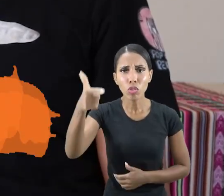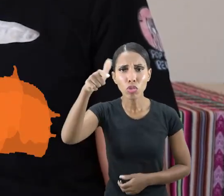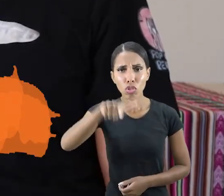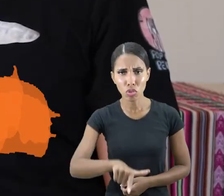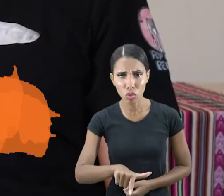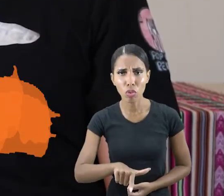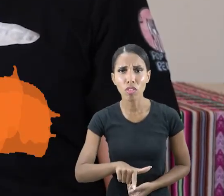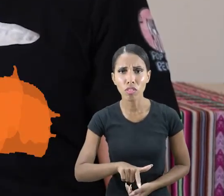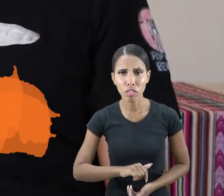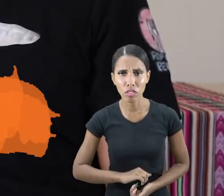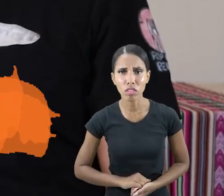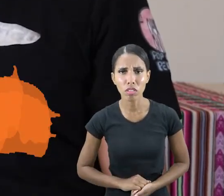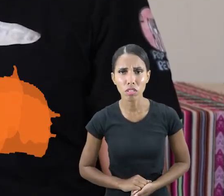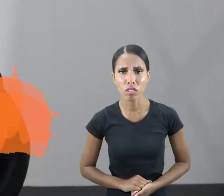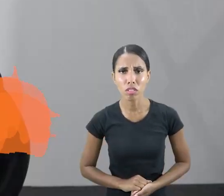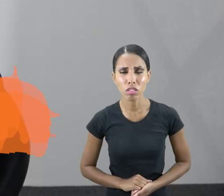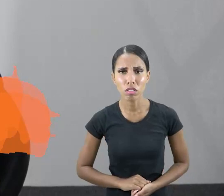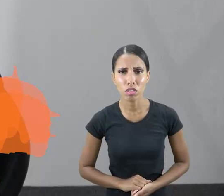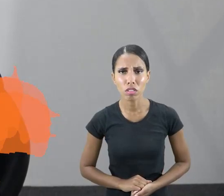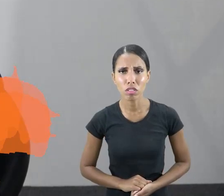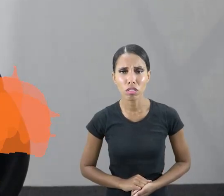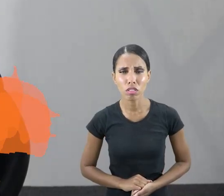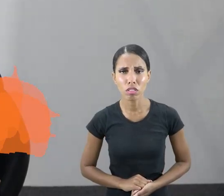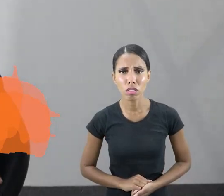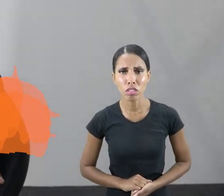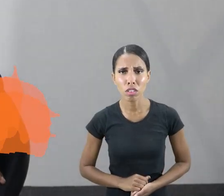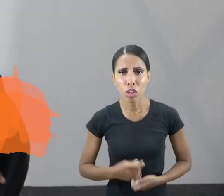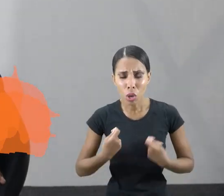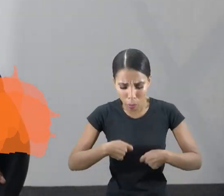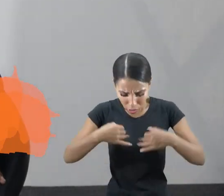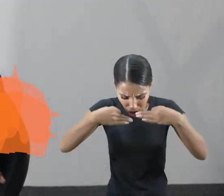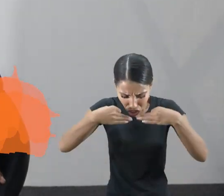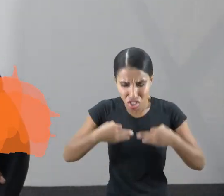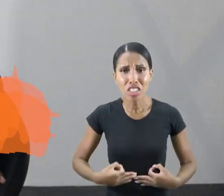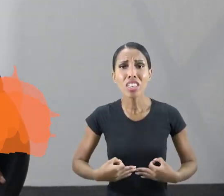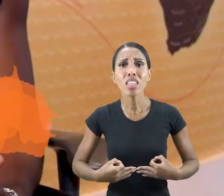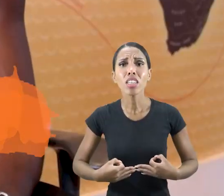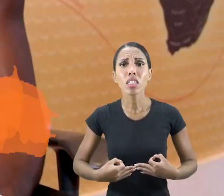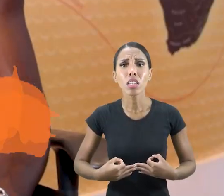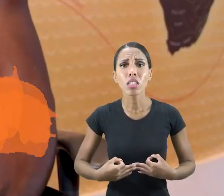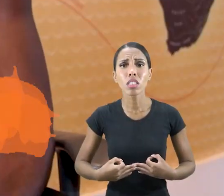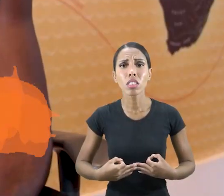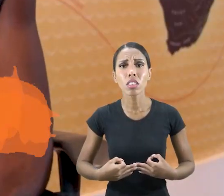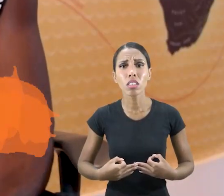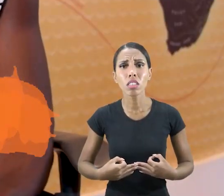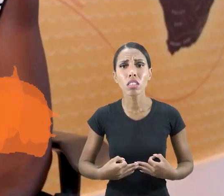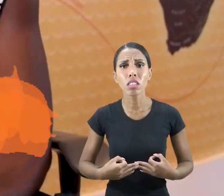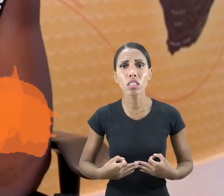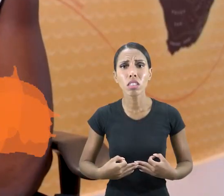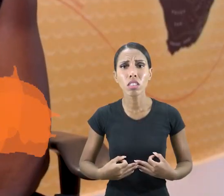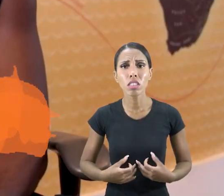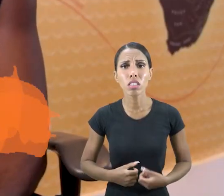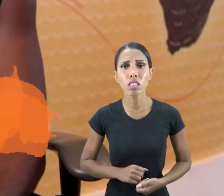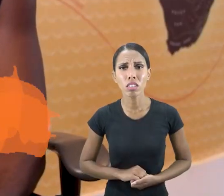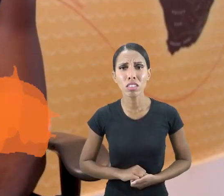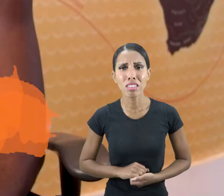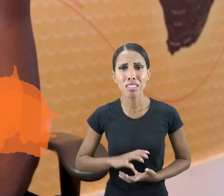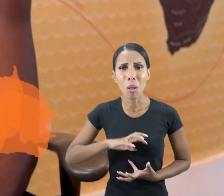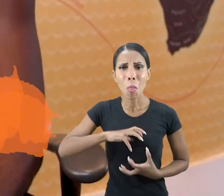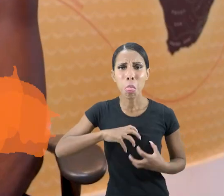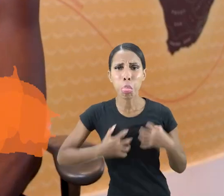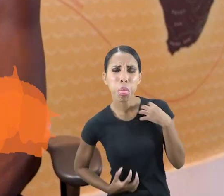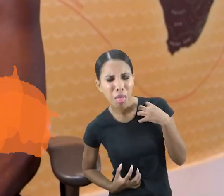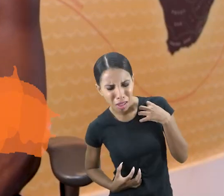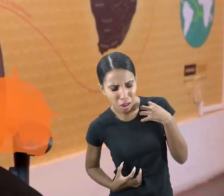comigo com as minhas experiências. São muitos desafios quando se está longe. Agora eu preciso da tua ajuda